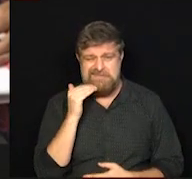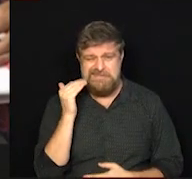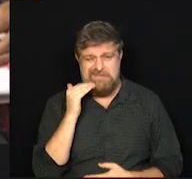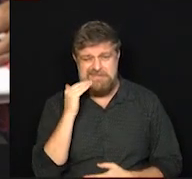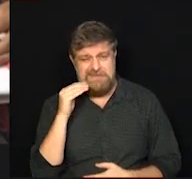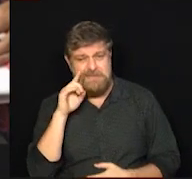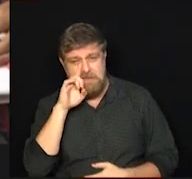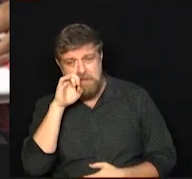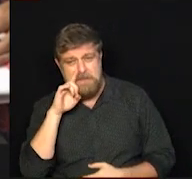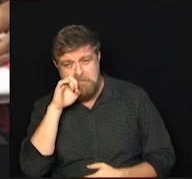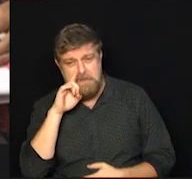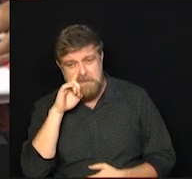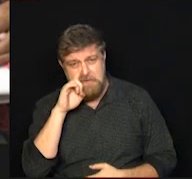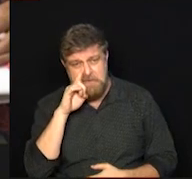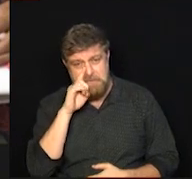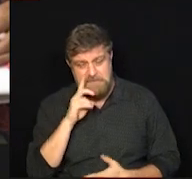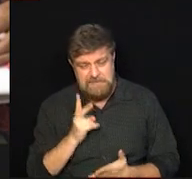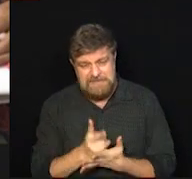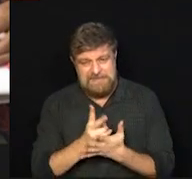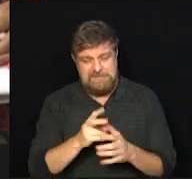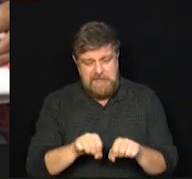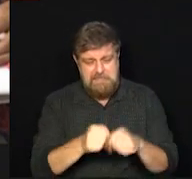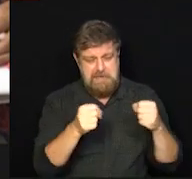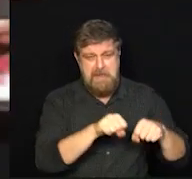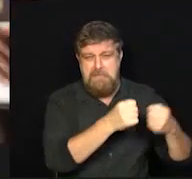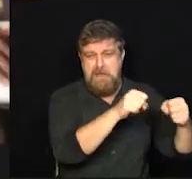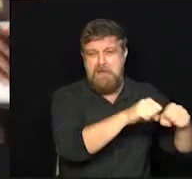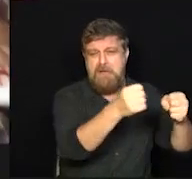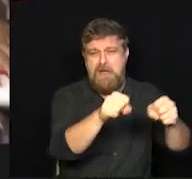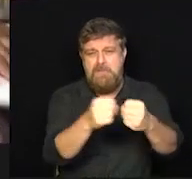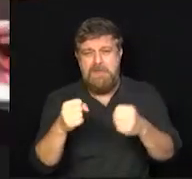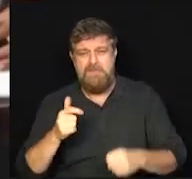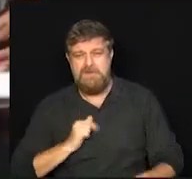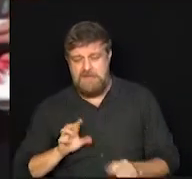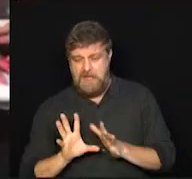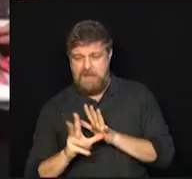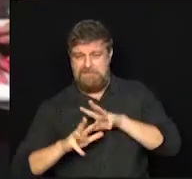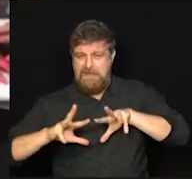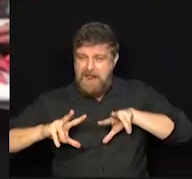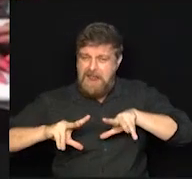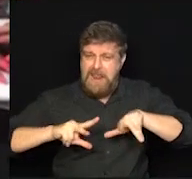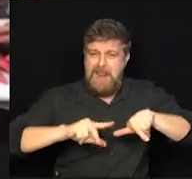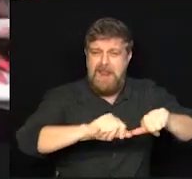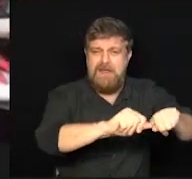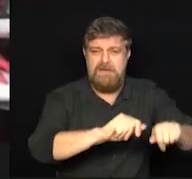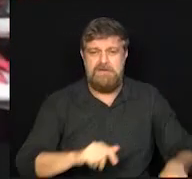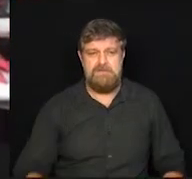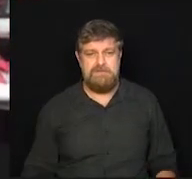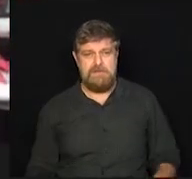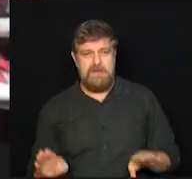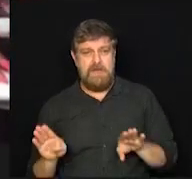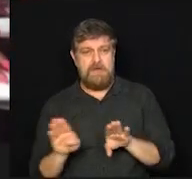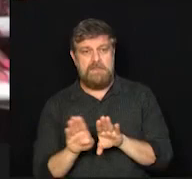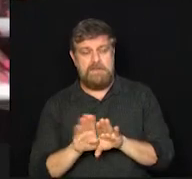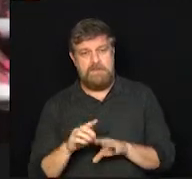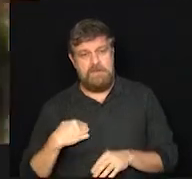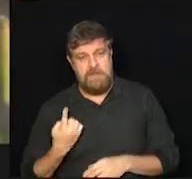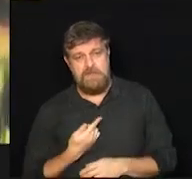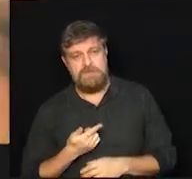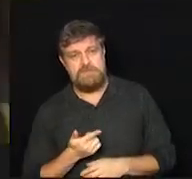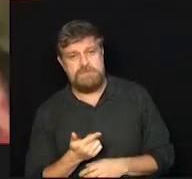vulnerável ele todo momento é rompido com esses dados de furto e o como também o que a gente